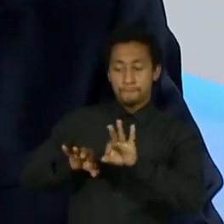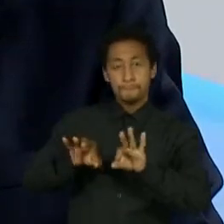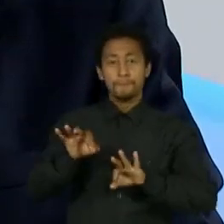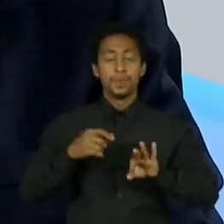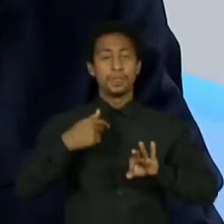momento me pronunciei